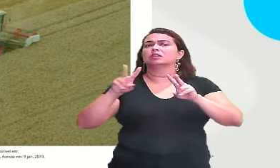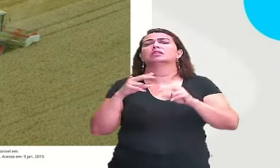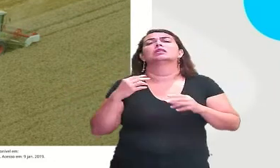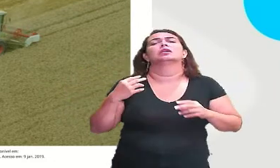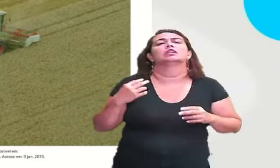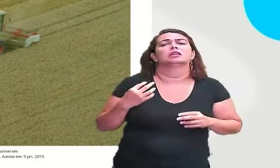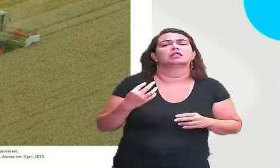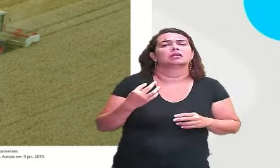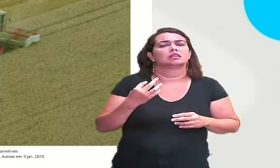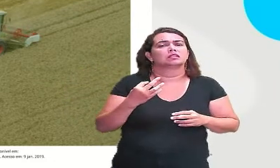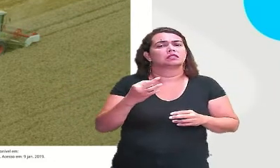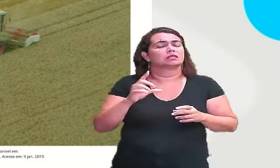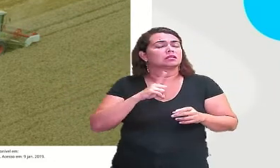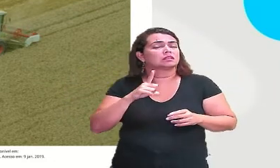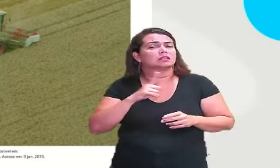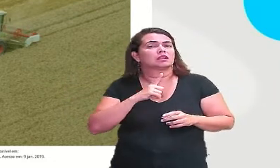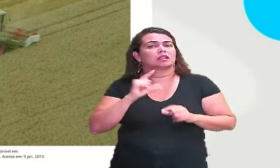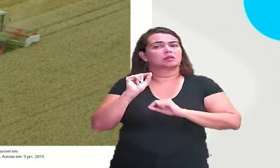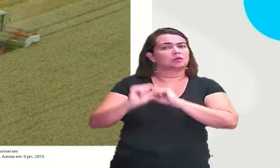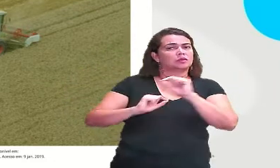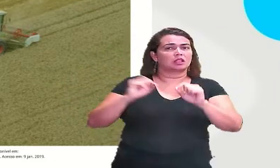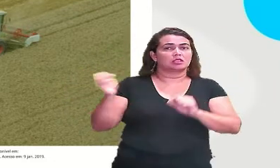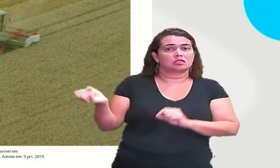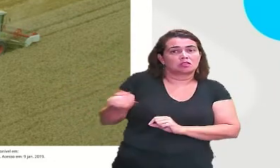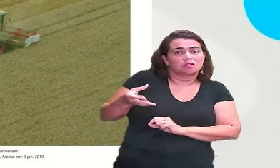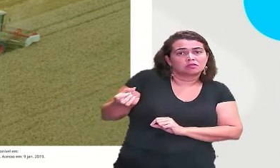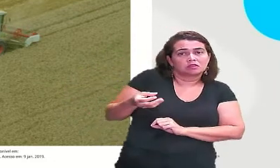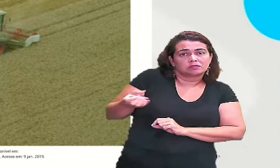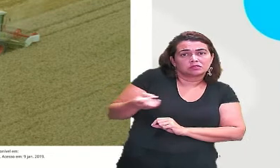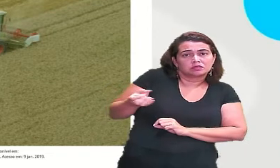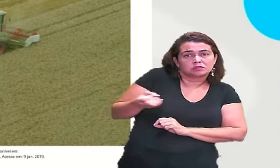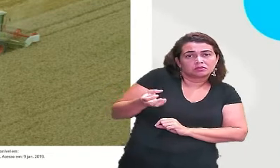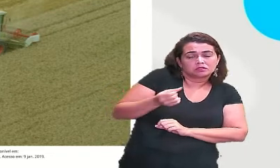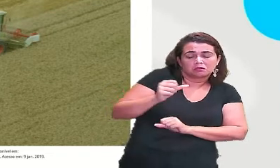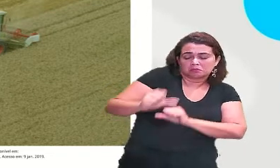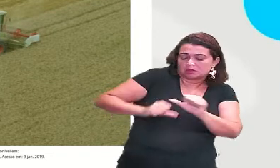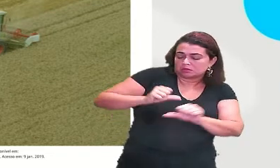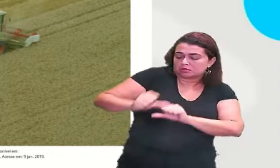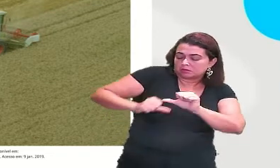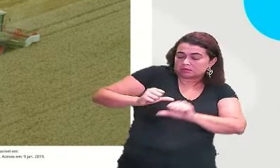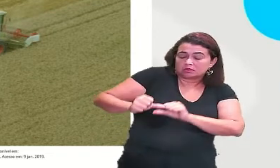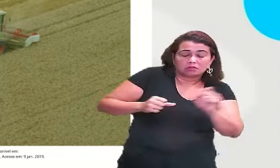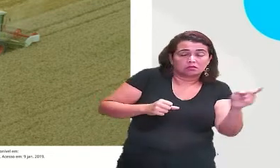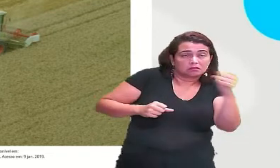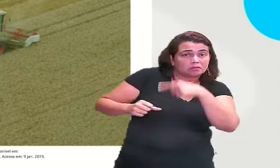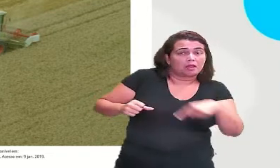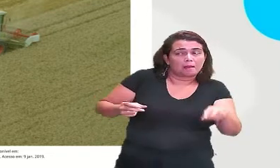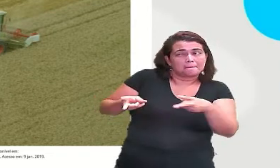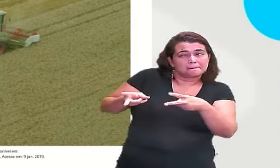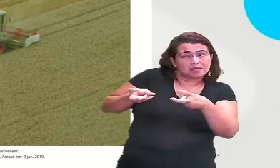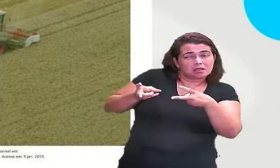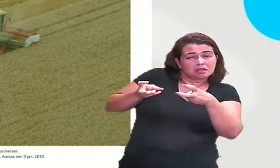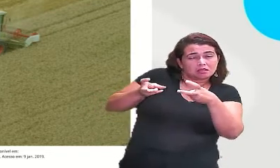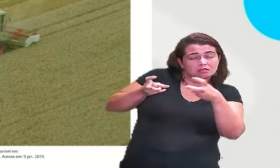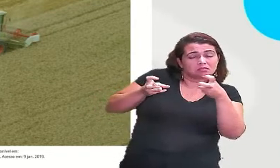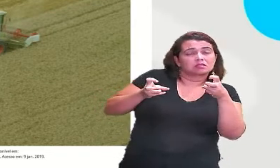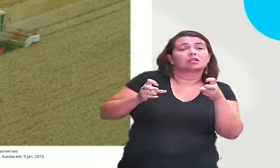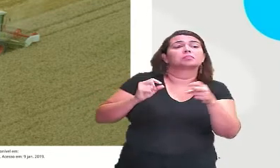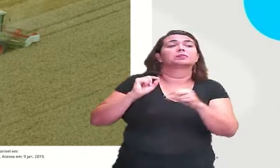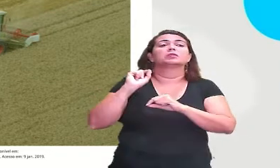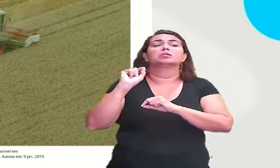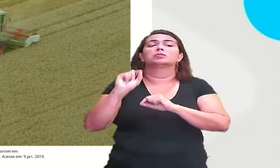são inovadas, vão mudando e você vai percebendo que aí ó, sempre tem